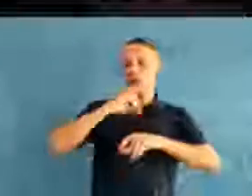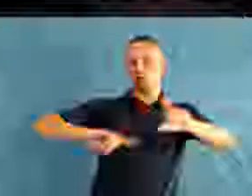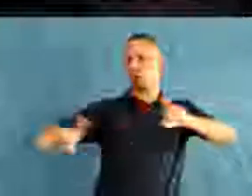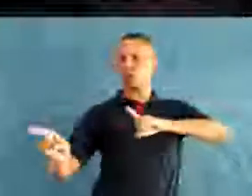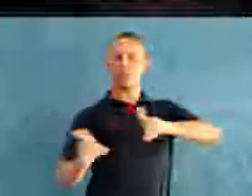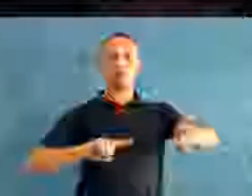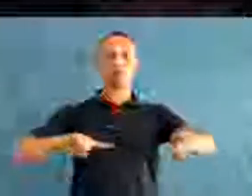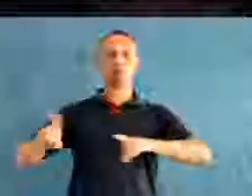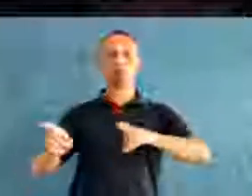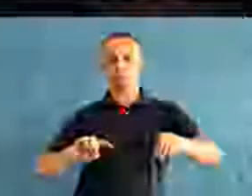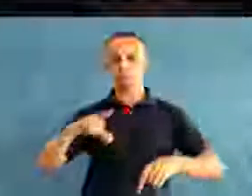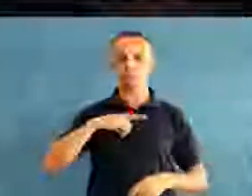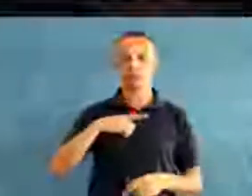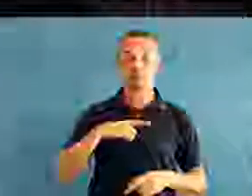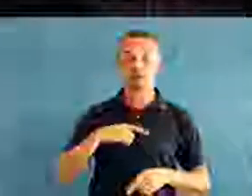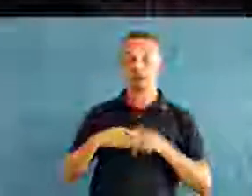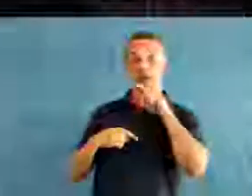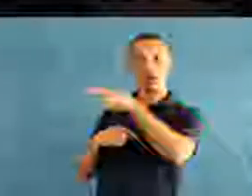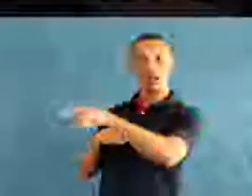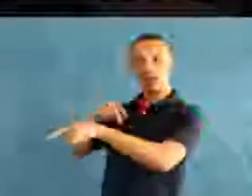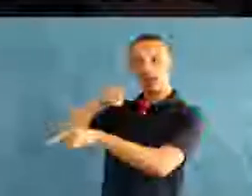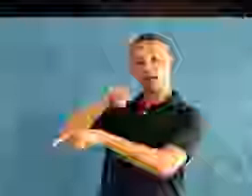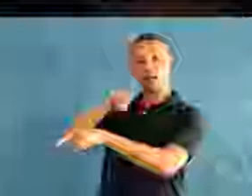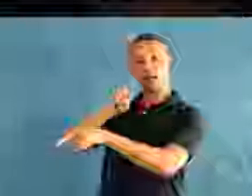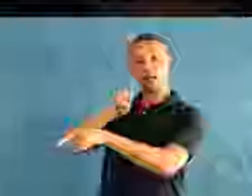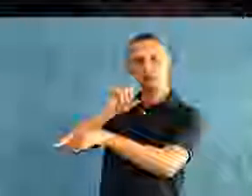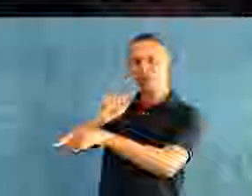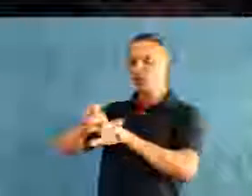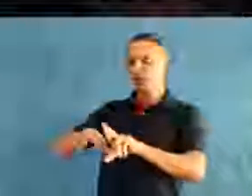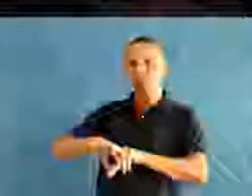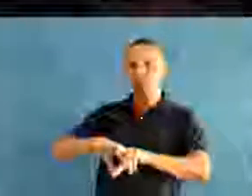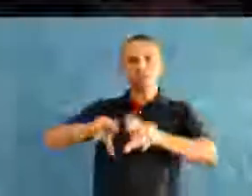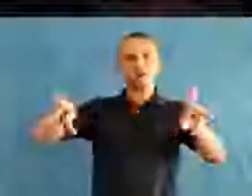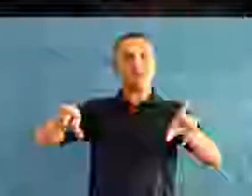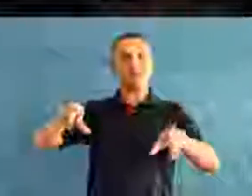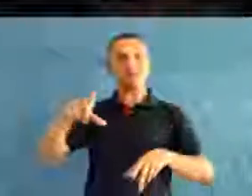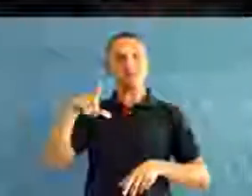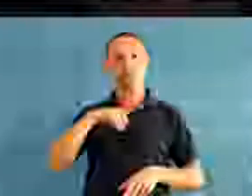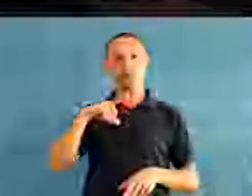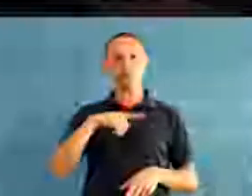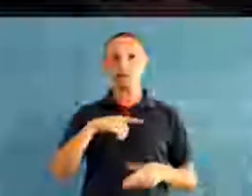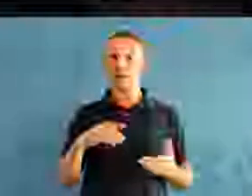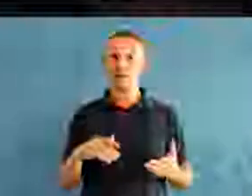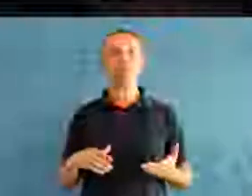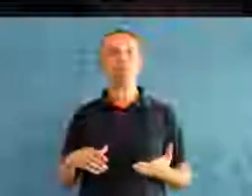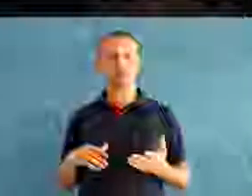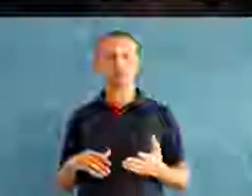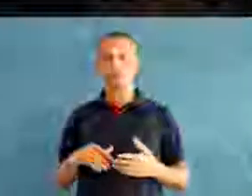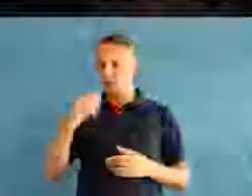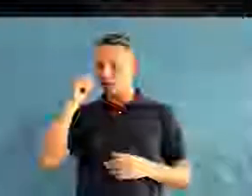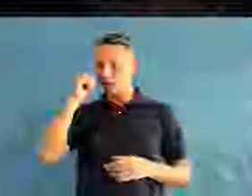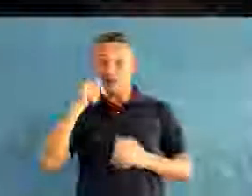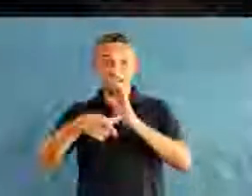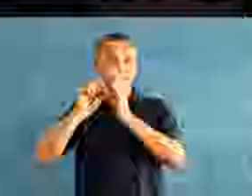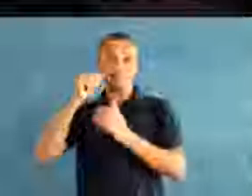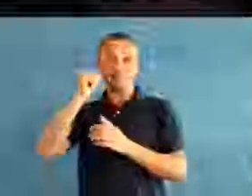a atividade extradoméstica, as próprias baronesas e viscondessas mal sabendo escrever, as senhoras mais